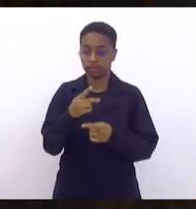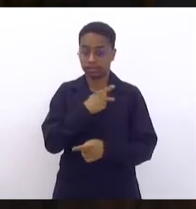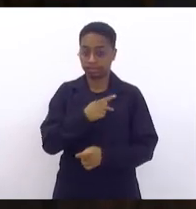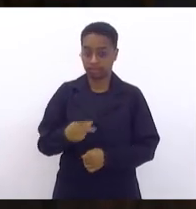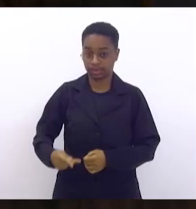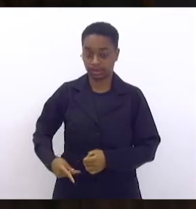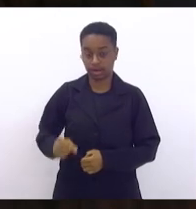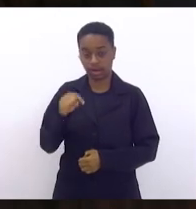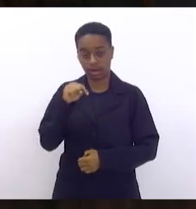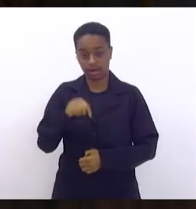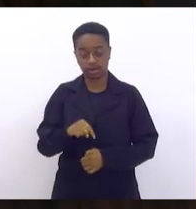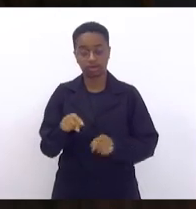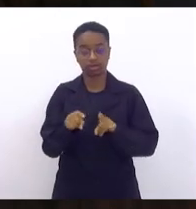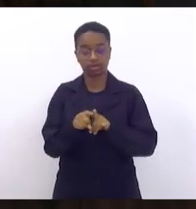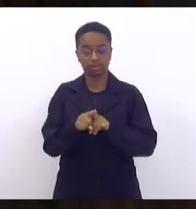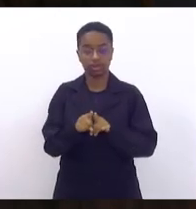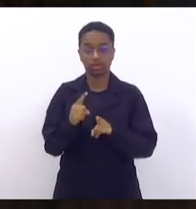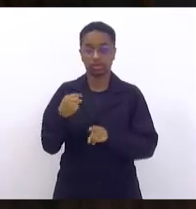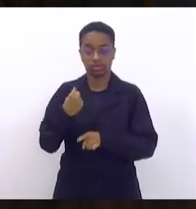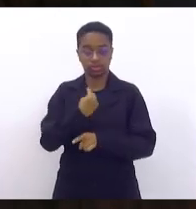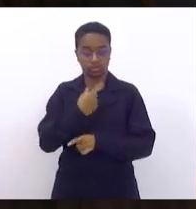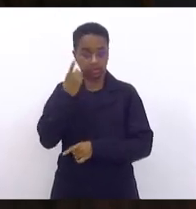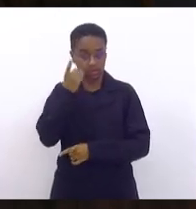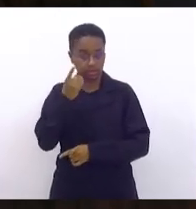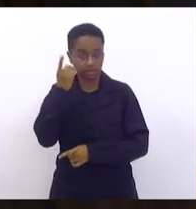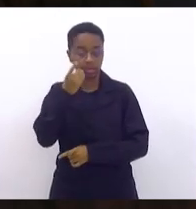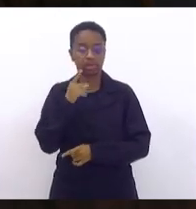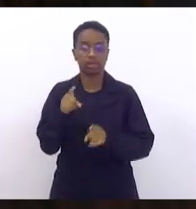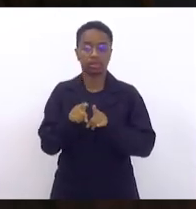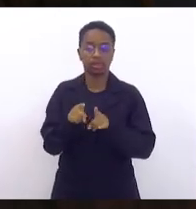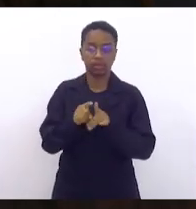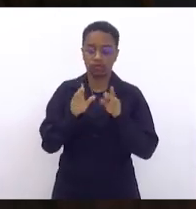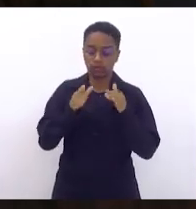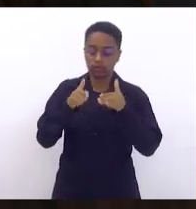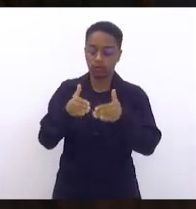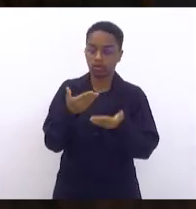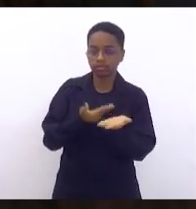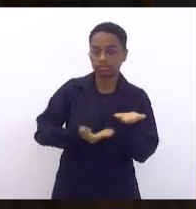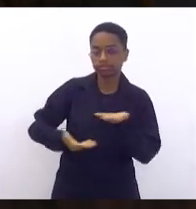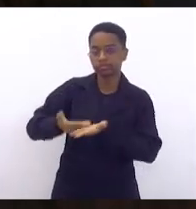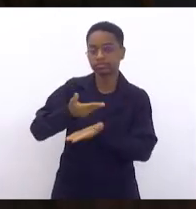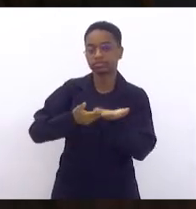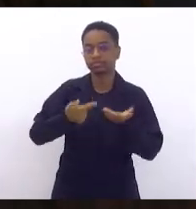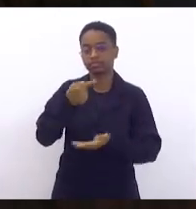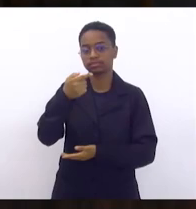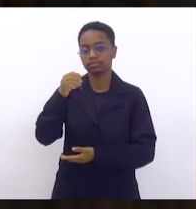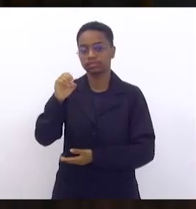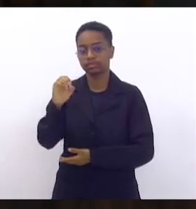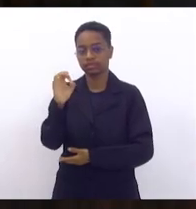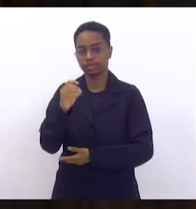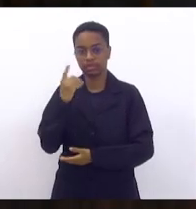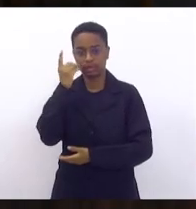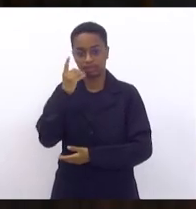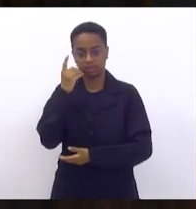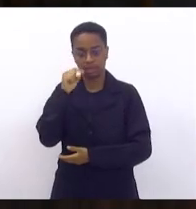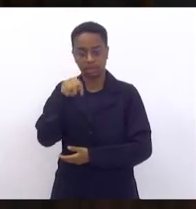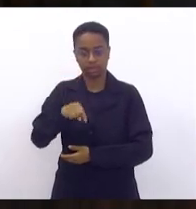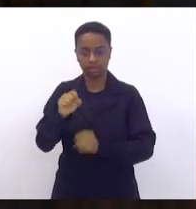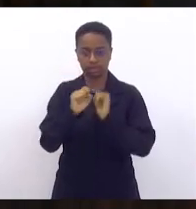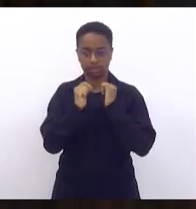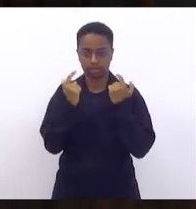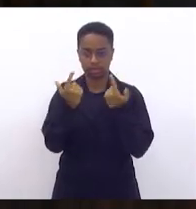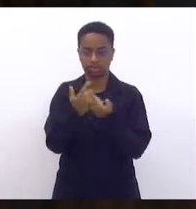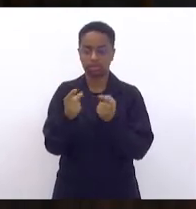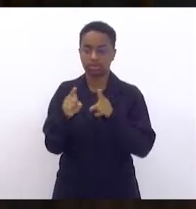os nossos mandatos e o fórum que é o grande interlocutor com os 70 deputados e deputados desta casa